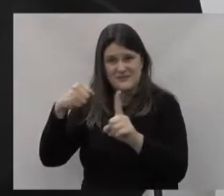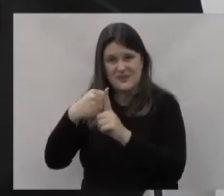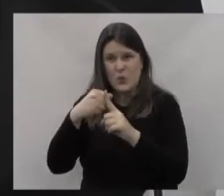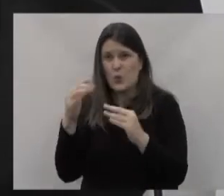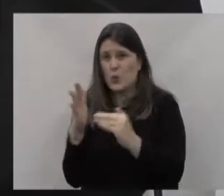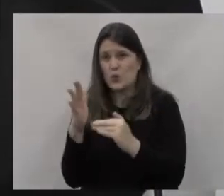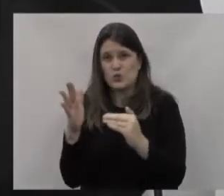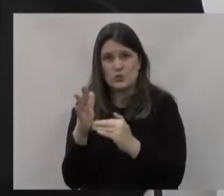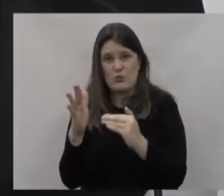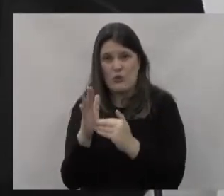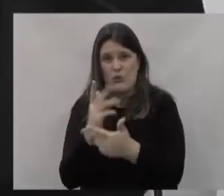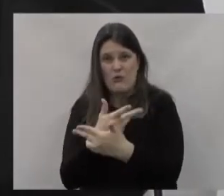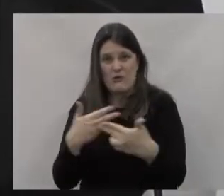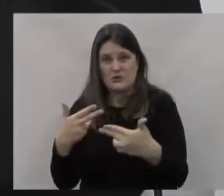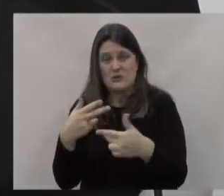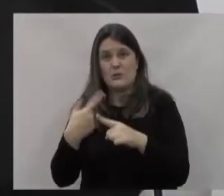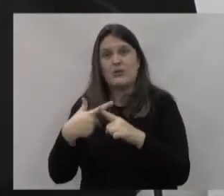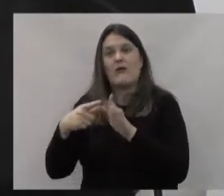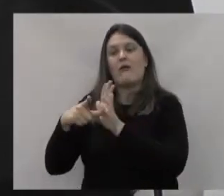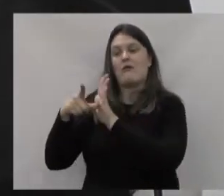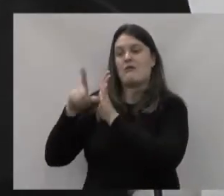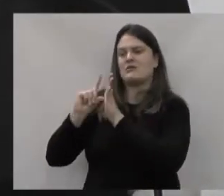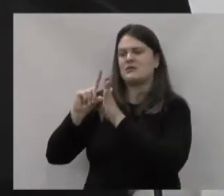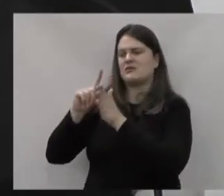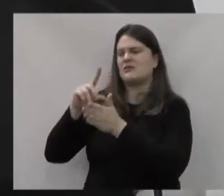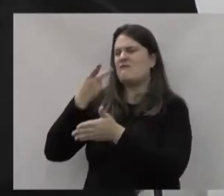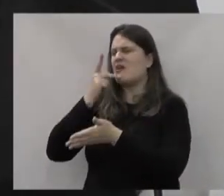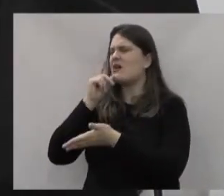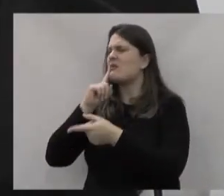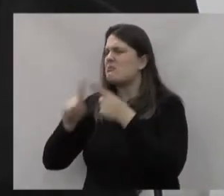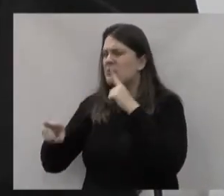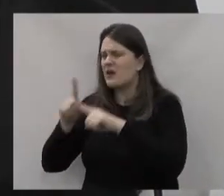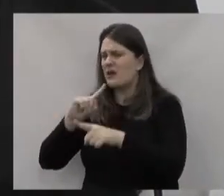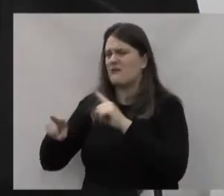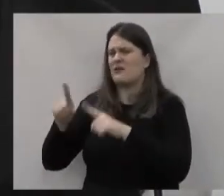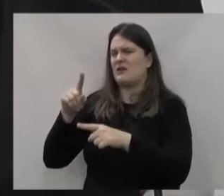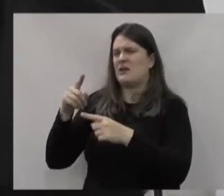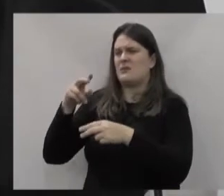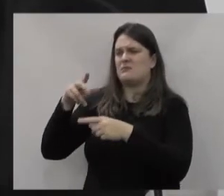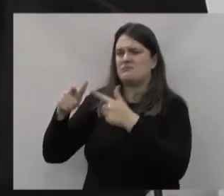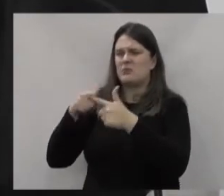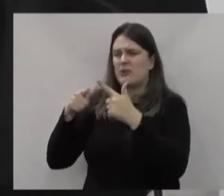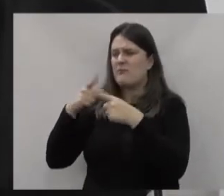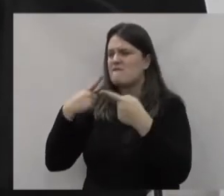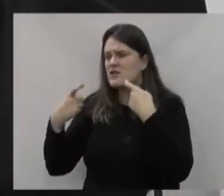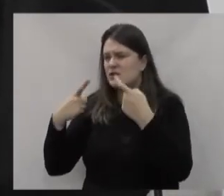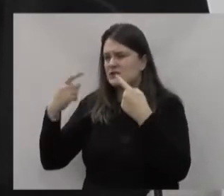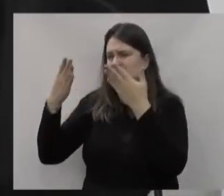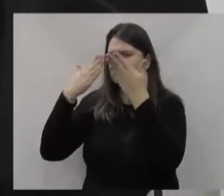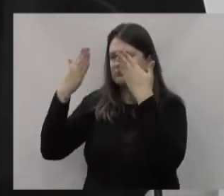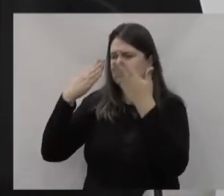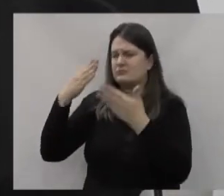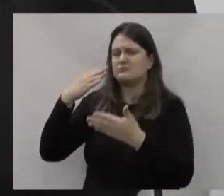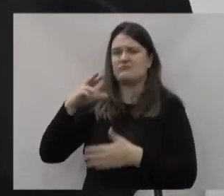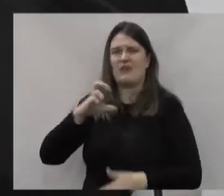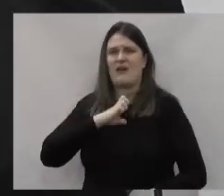movimento do agressor. Porque, antes disso, ele já ofendeu ela psicologicamente, moralmente,